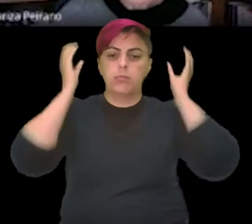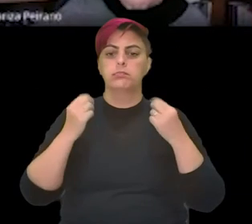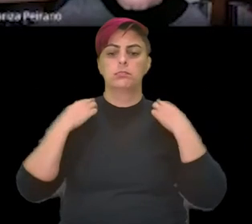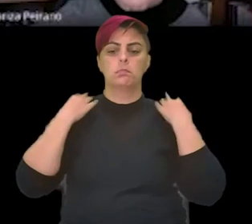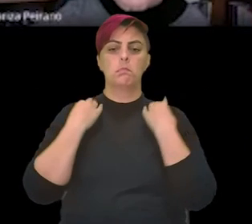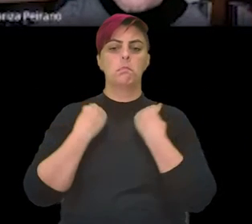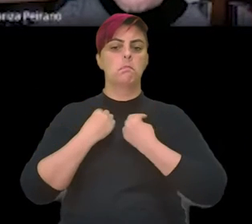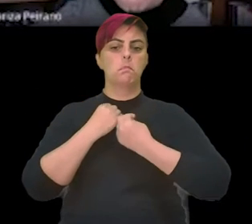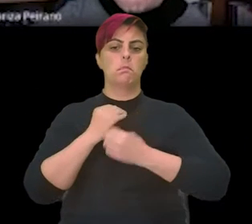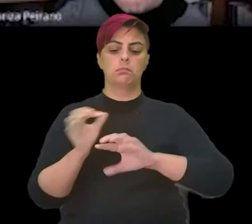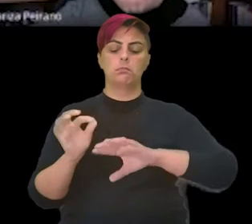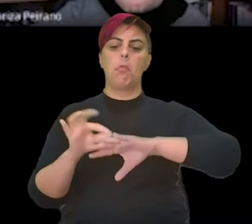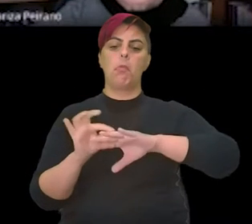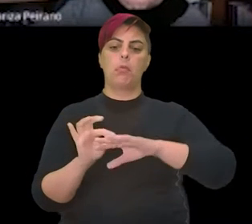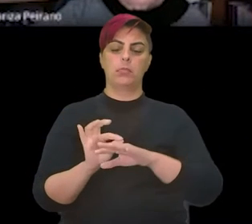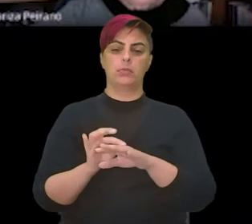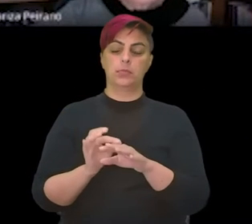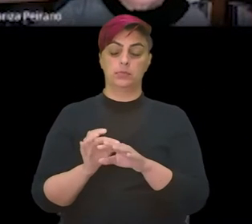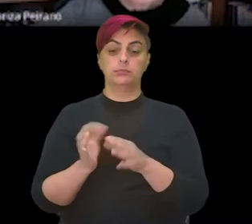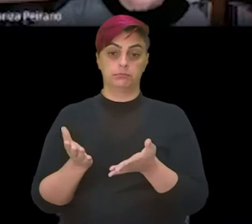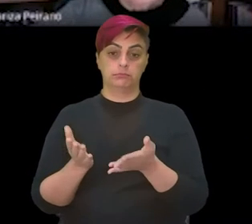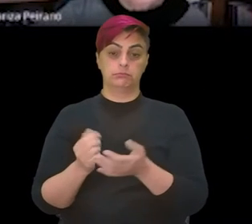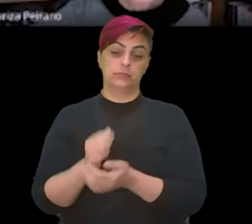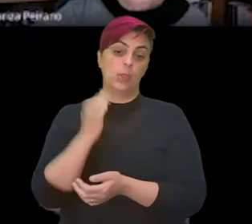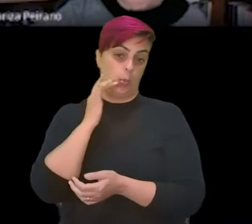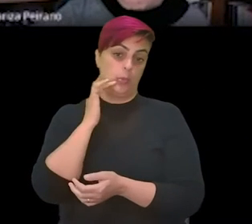e reverenciadas. Né? Eu